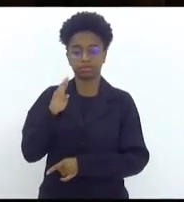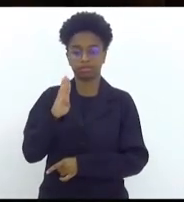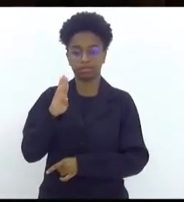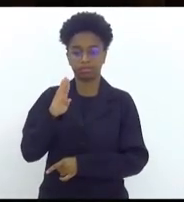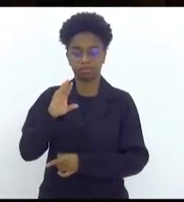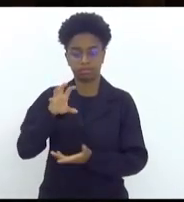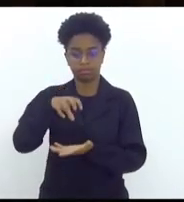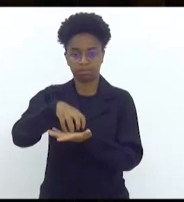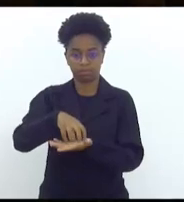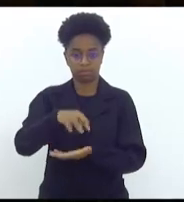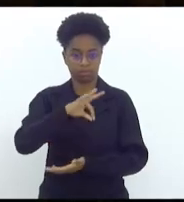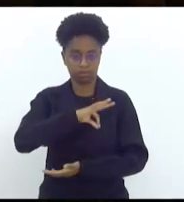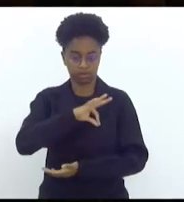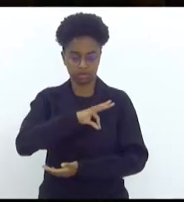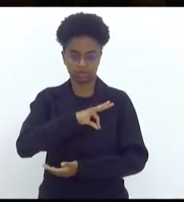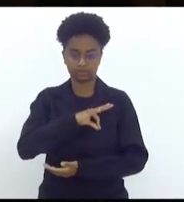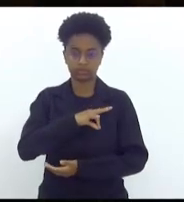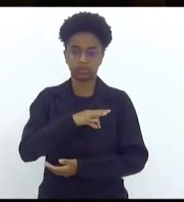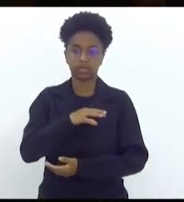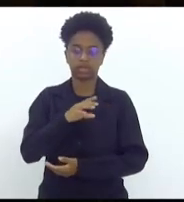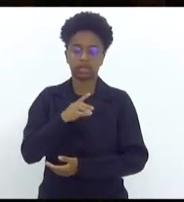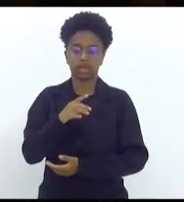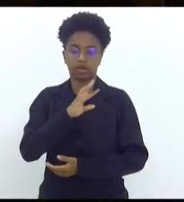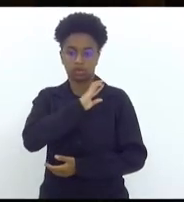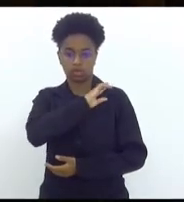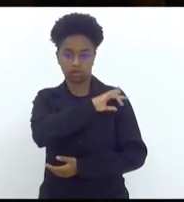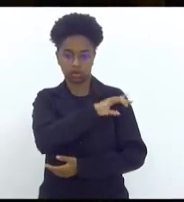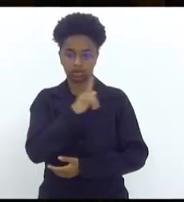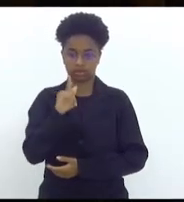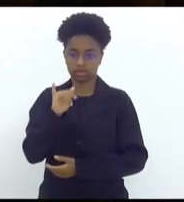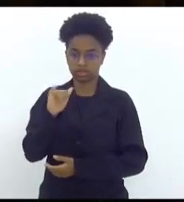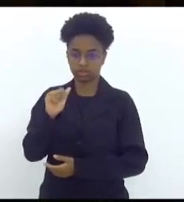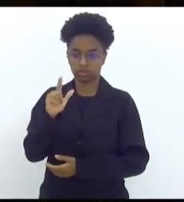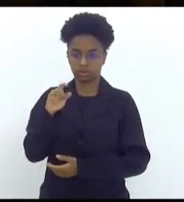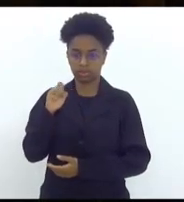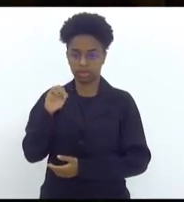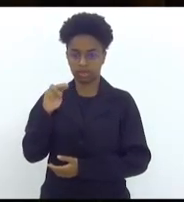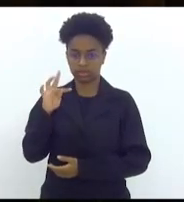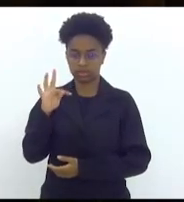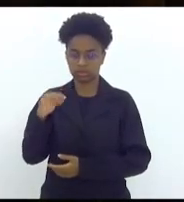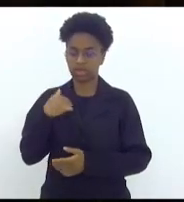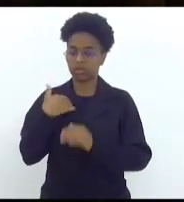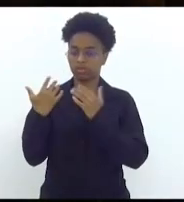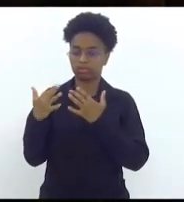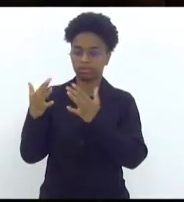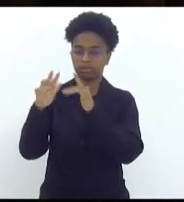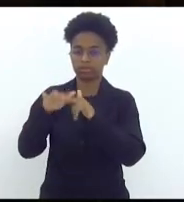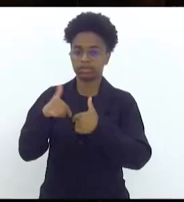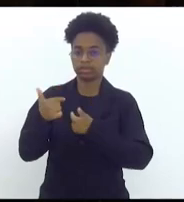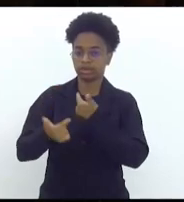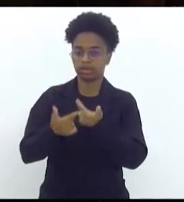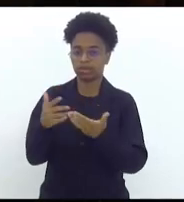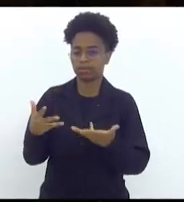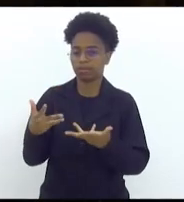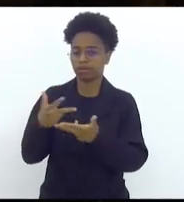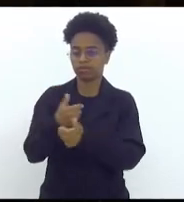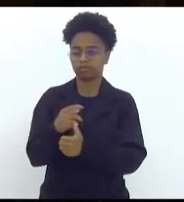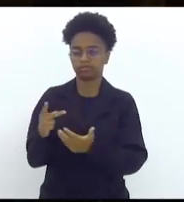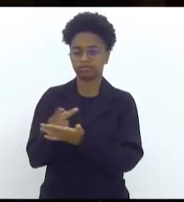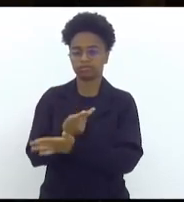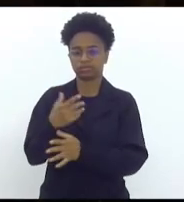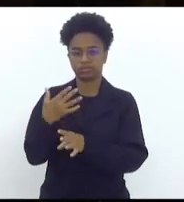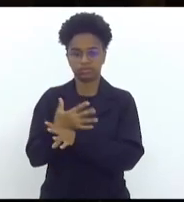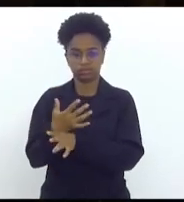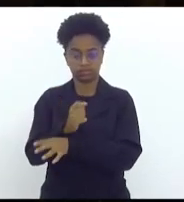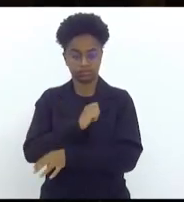Coronel Gilbert aqui é o parabenizo ele toda a sua Tropa pelo brilhante trabalho que vem fazendo na cidade de São Gonçalo